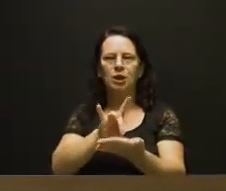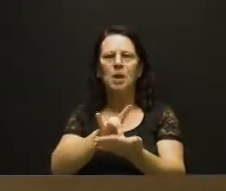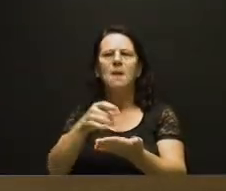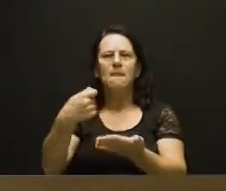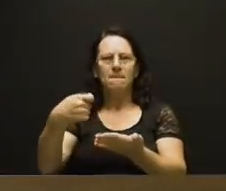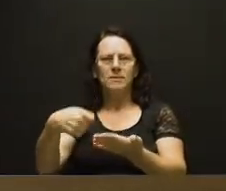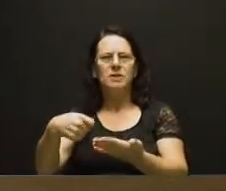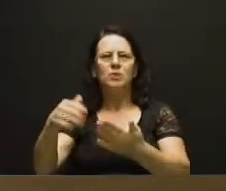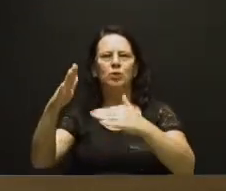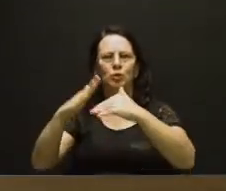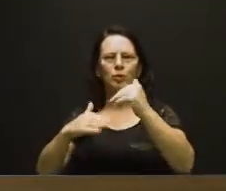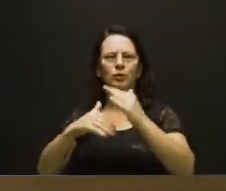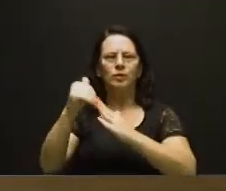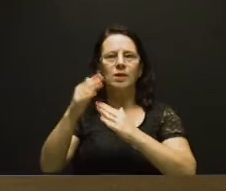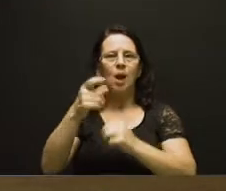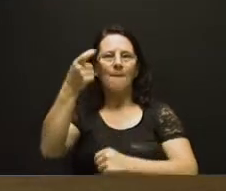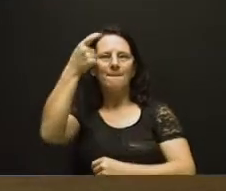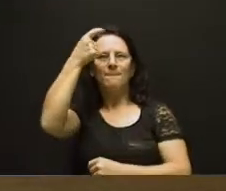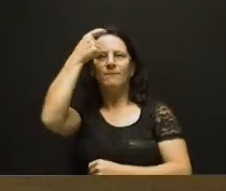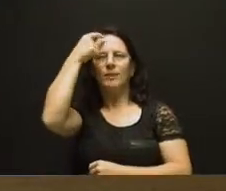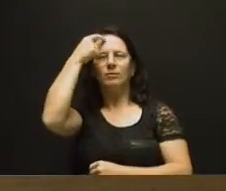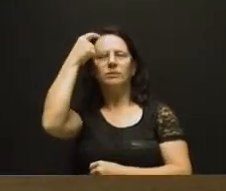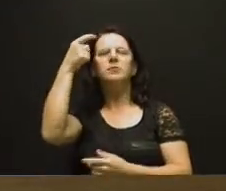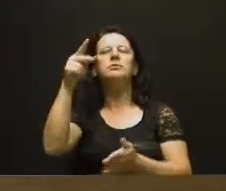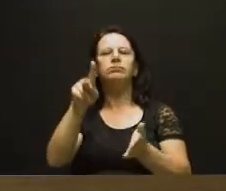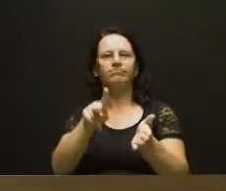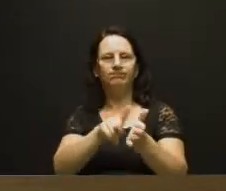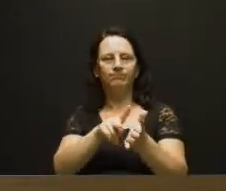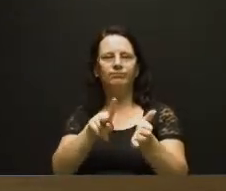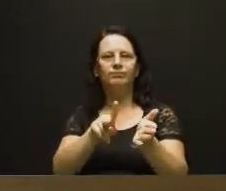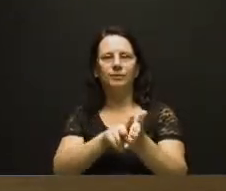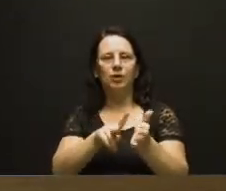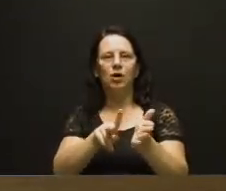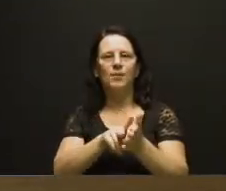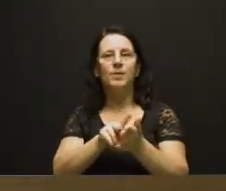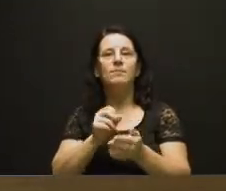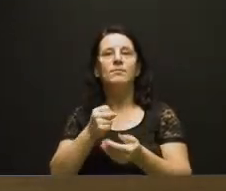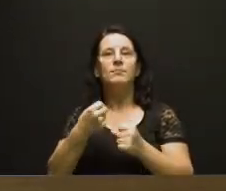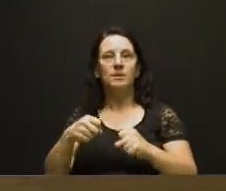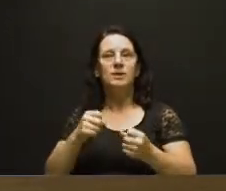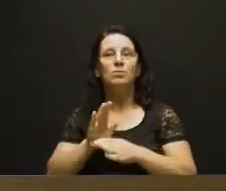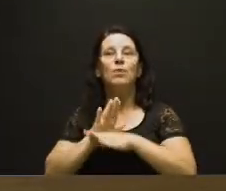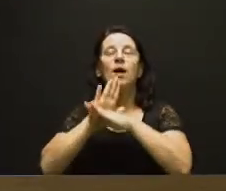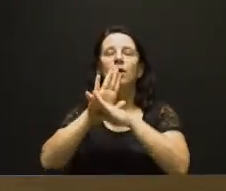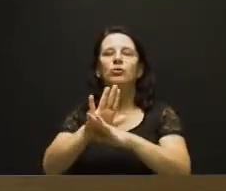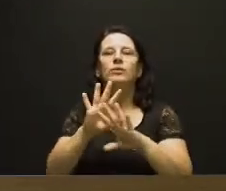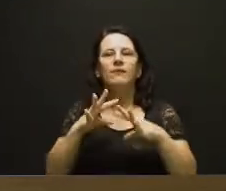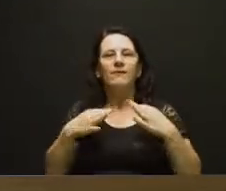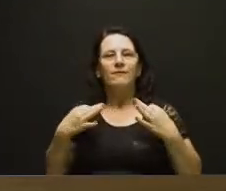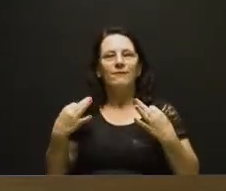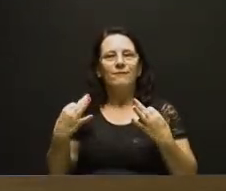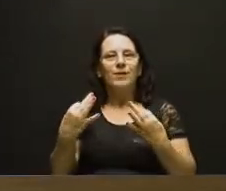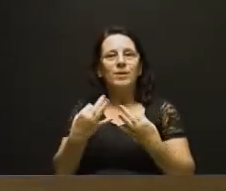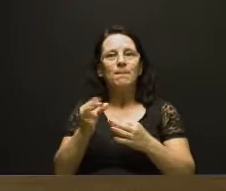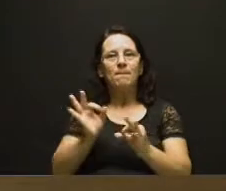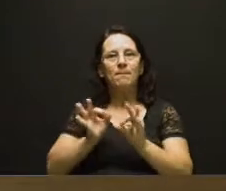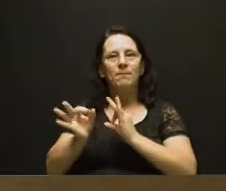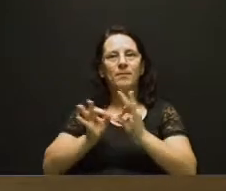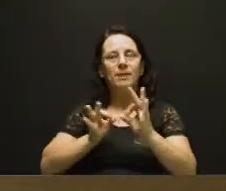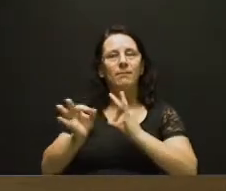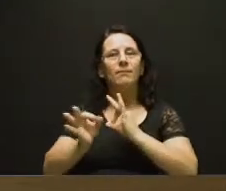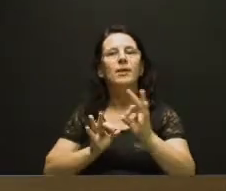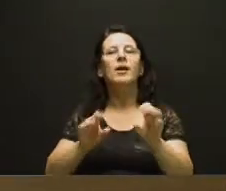profissionais a gente precisa de consciência a gente precisa de amparo a gente precisa também os familiares precisam de preparo e para isso